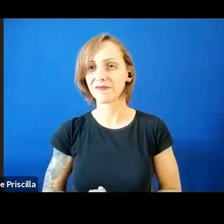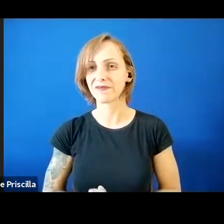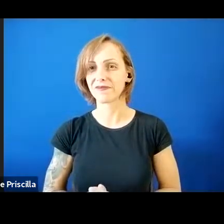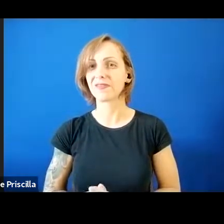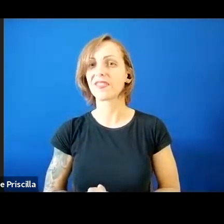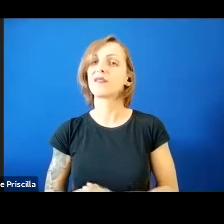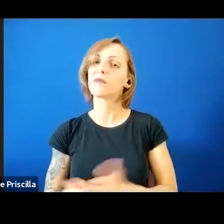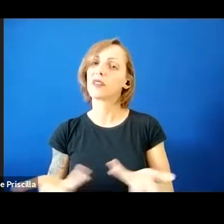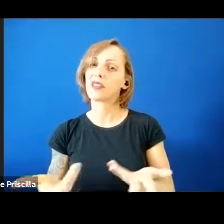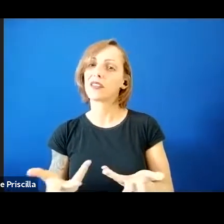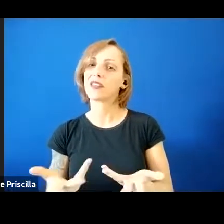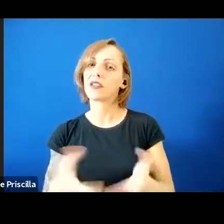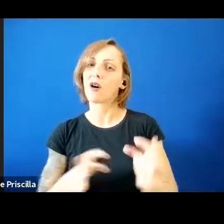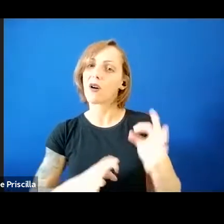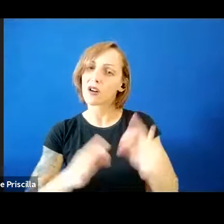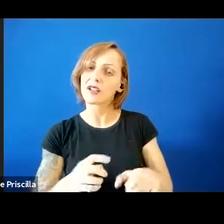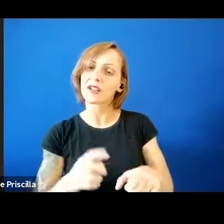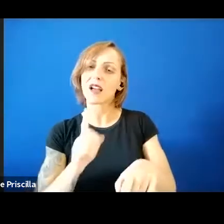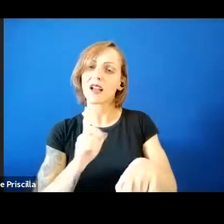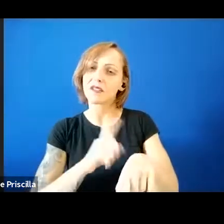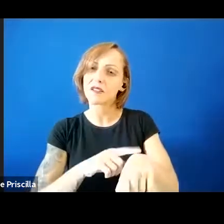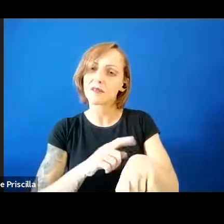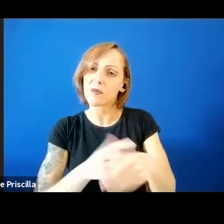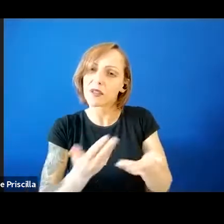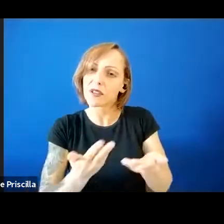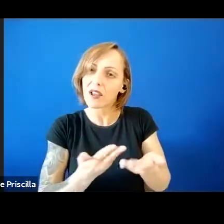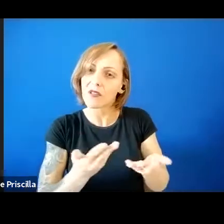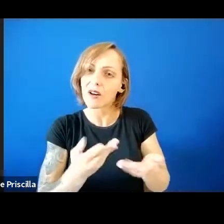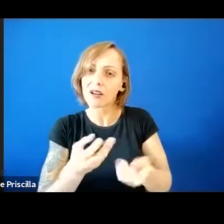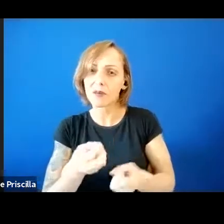né, para estarmos aqui hoje falando um pouco